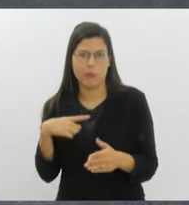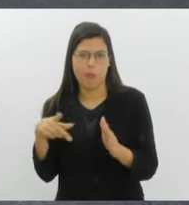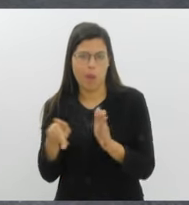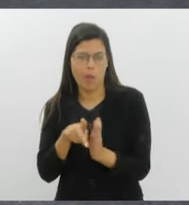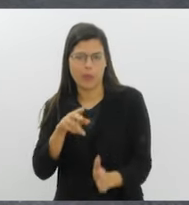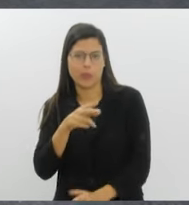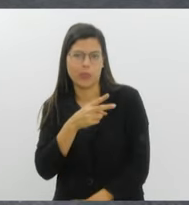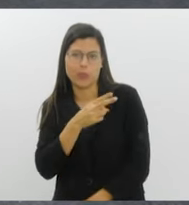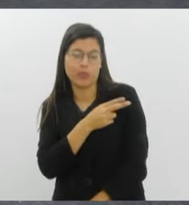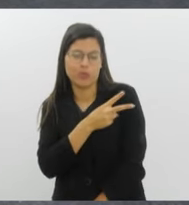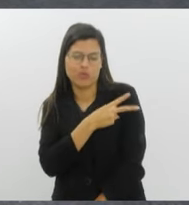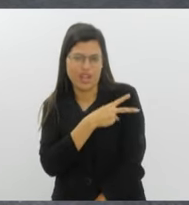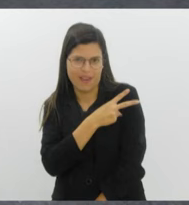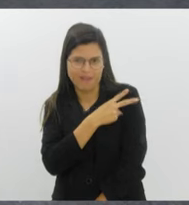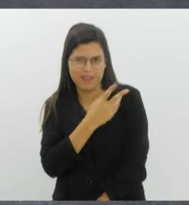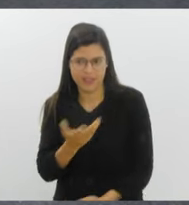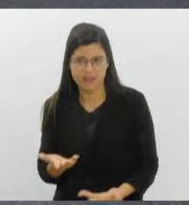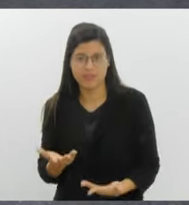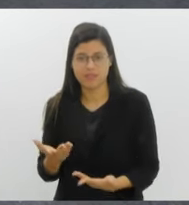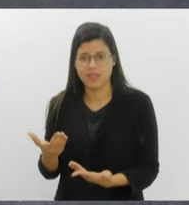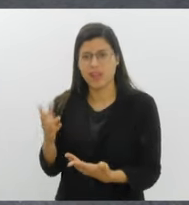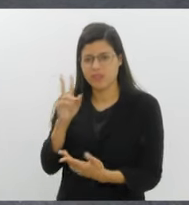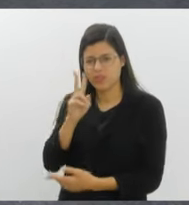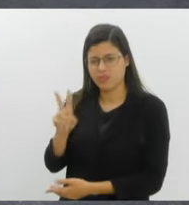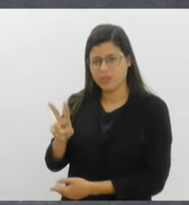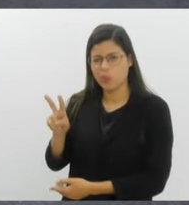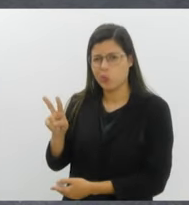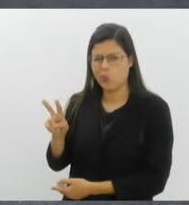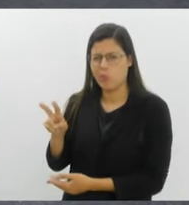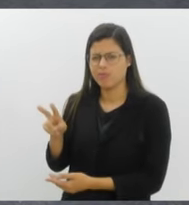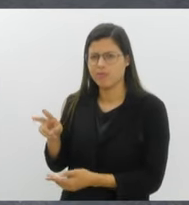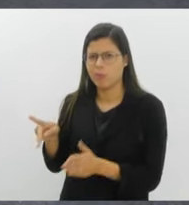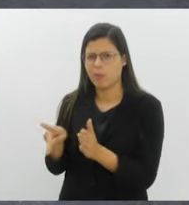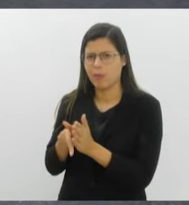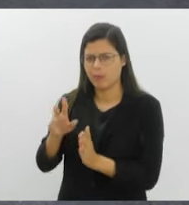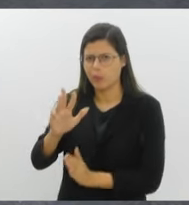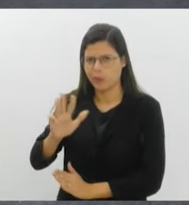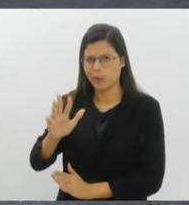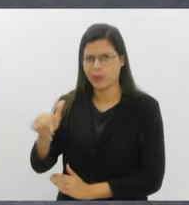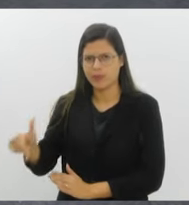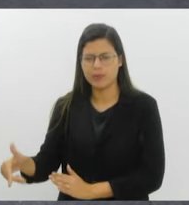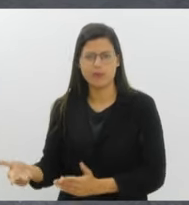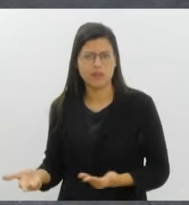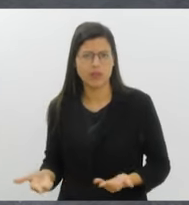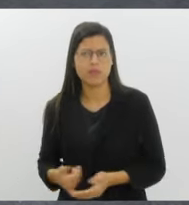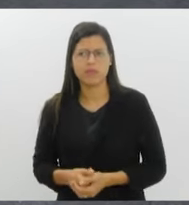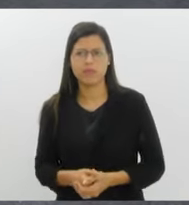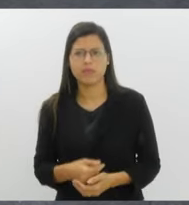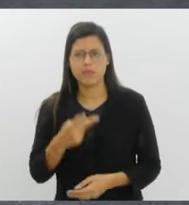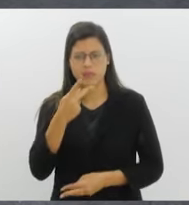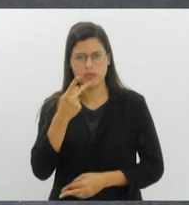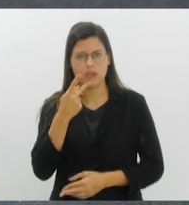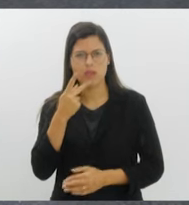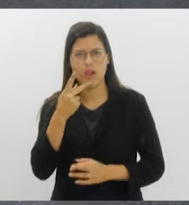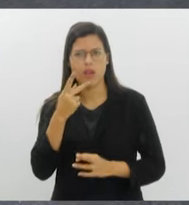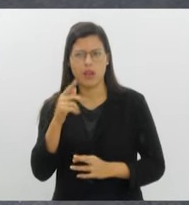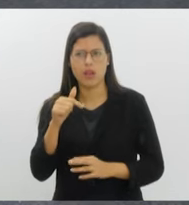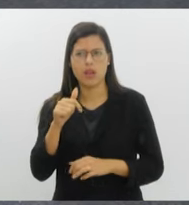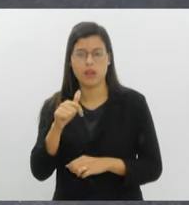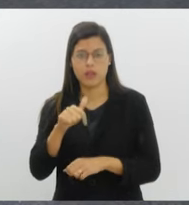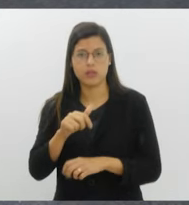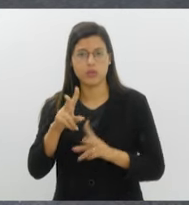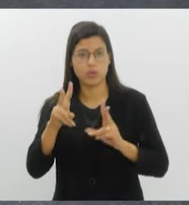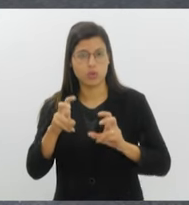soldado do Lula. Eu falei durante a sessão plenária que a bancada do prefeito